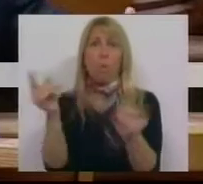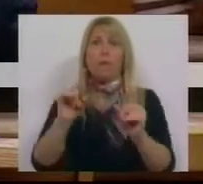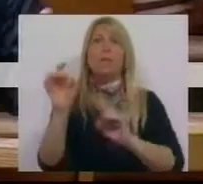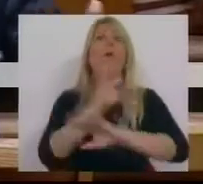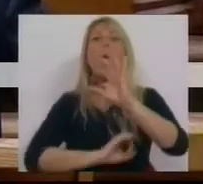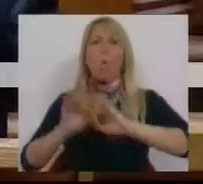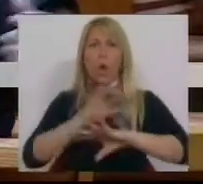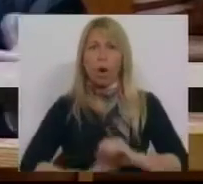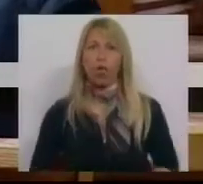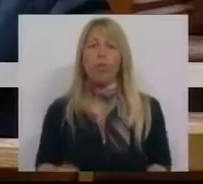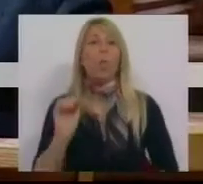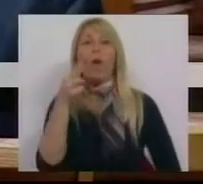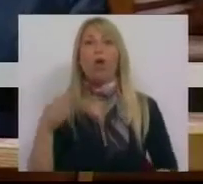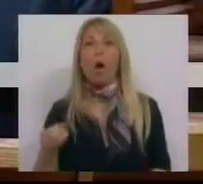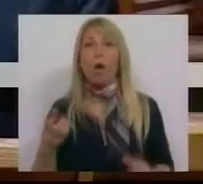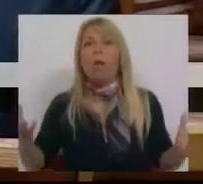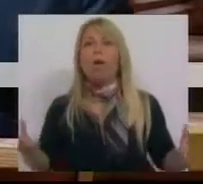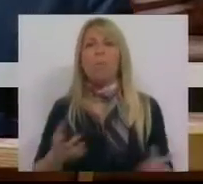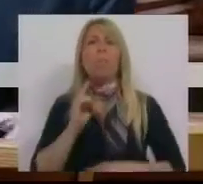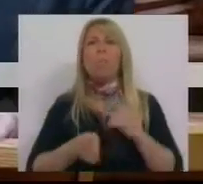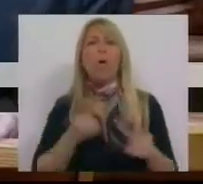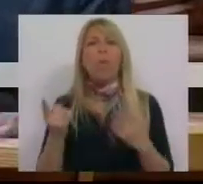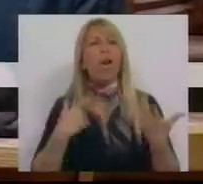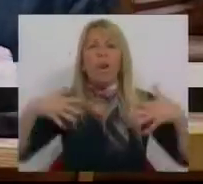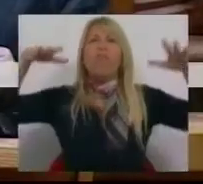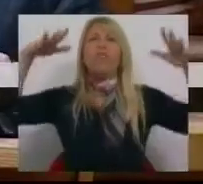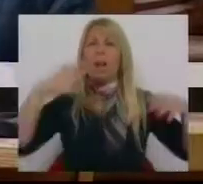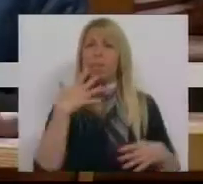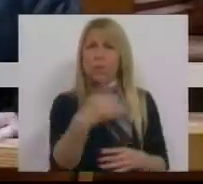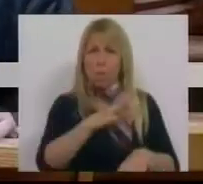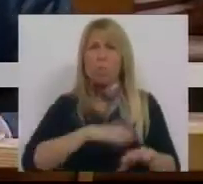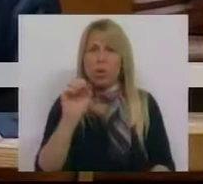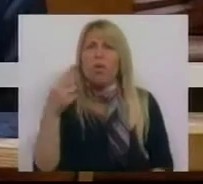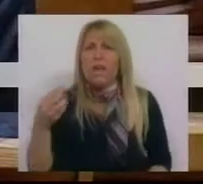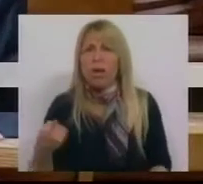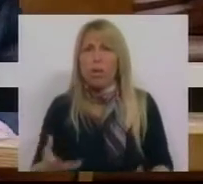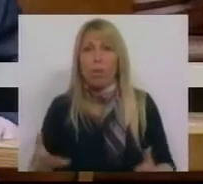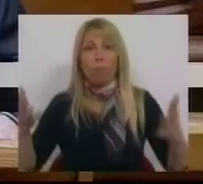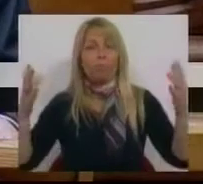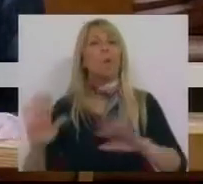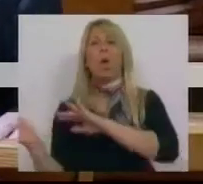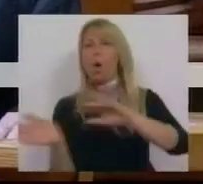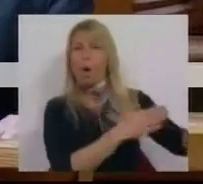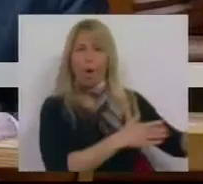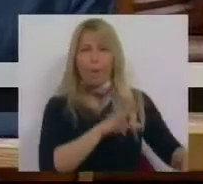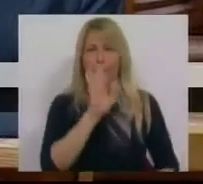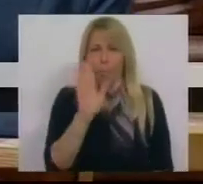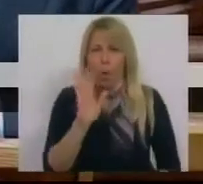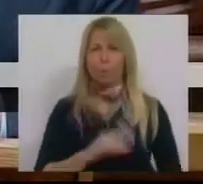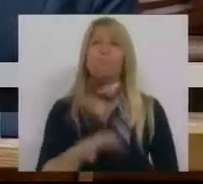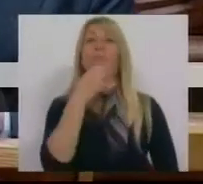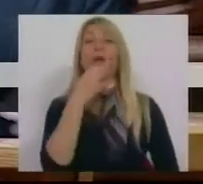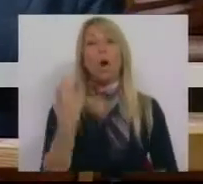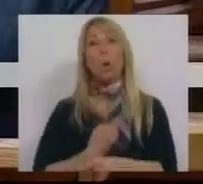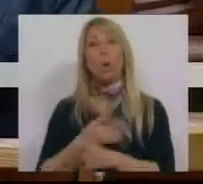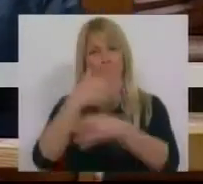o fantasma do isolamento por causa do euro? Bom, entremos então nas coisas sérias deste debate.